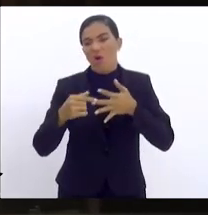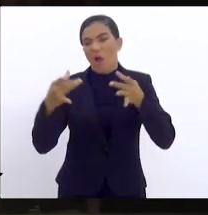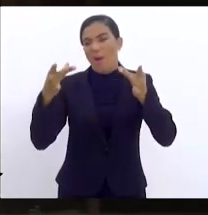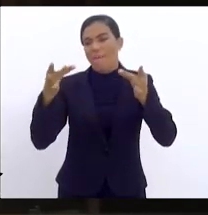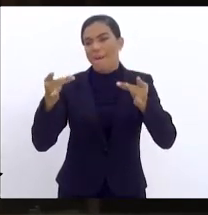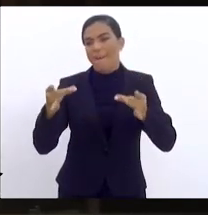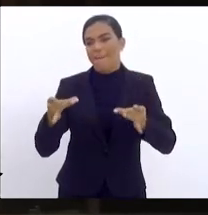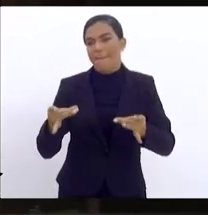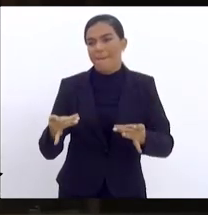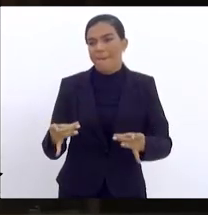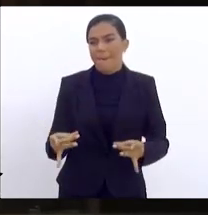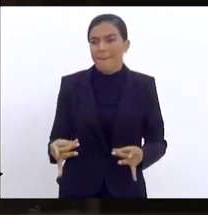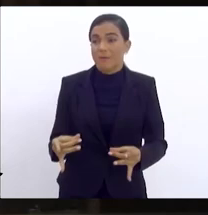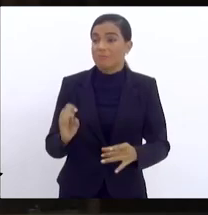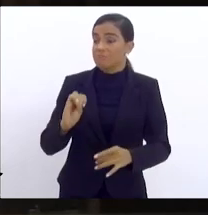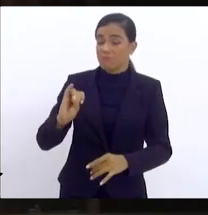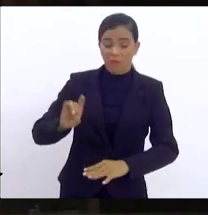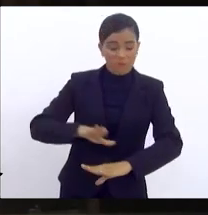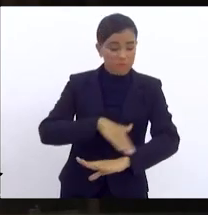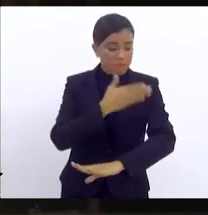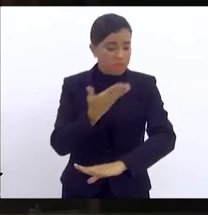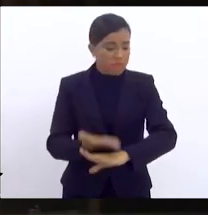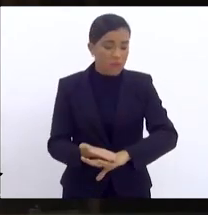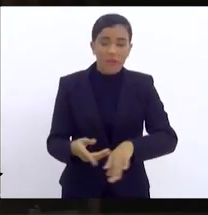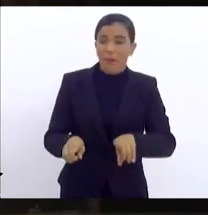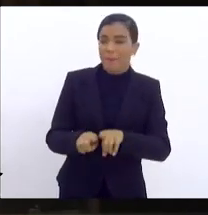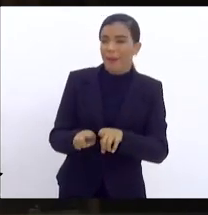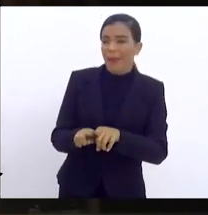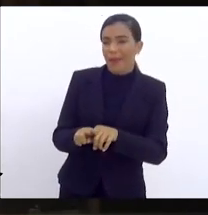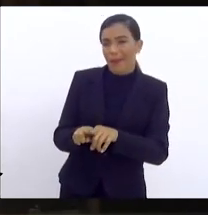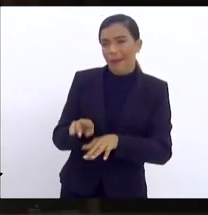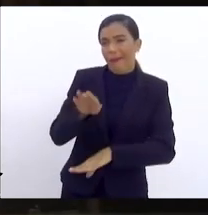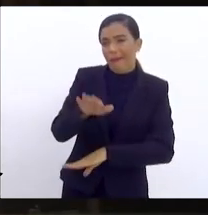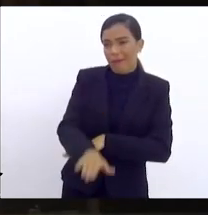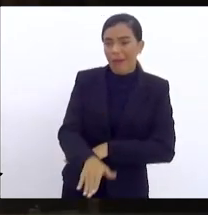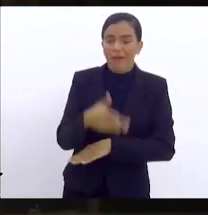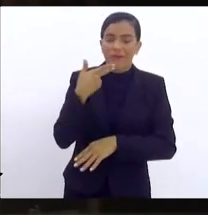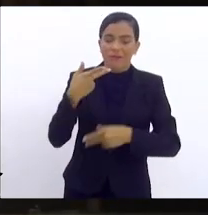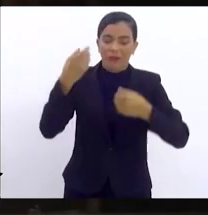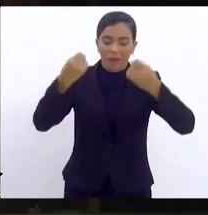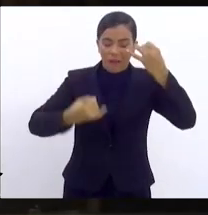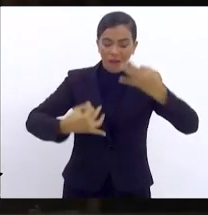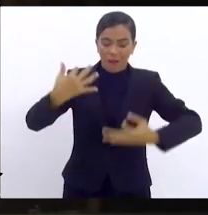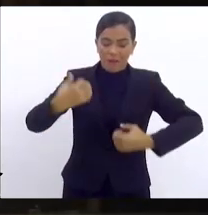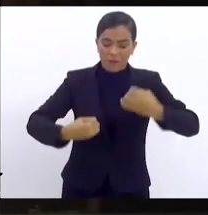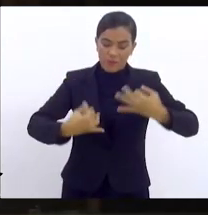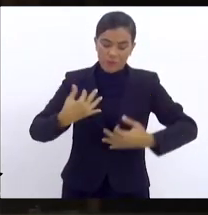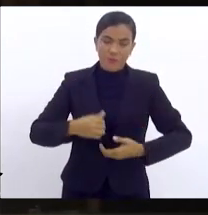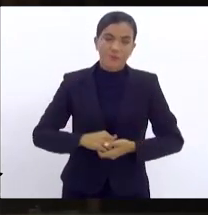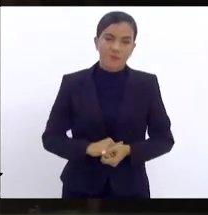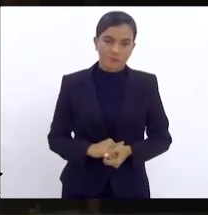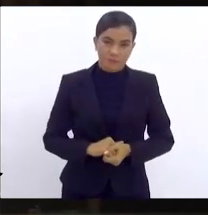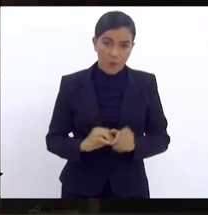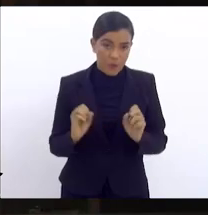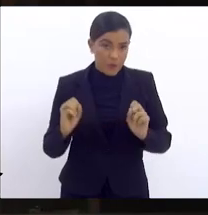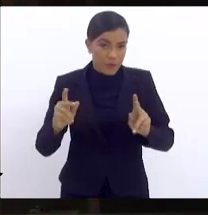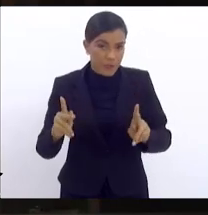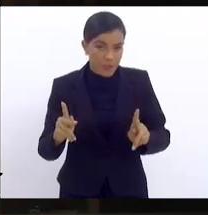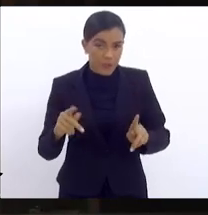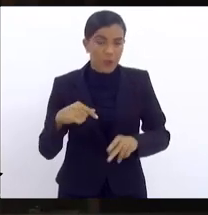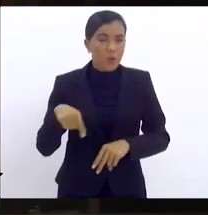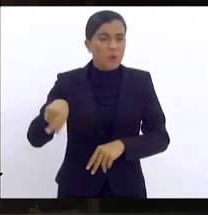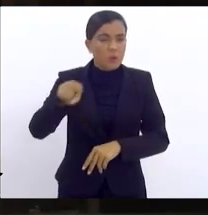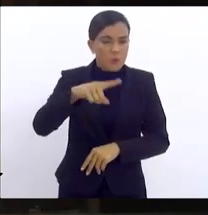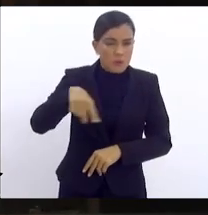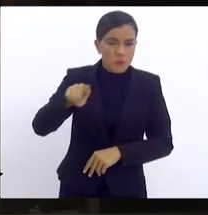ficaria aqui amanhã toda e parte da tarde falando sobre isso que dificulta as nossas ações Tá ok então que